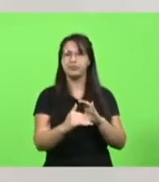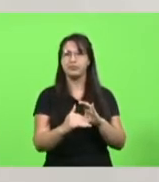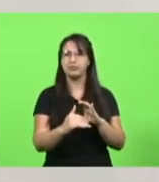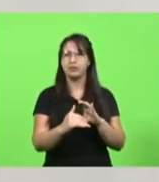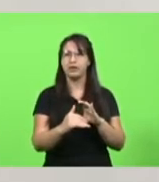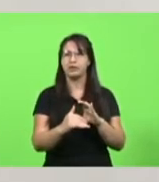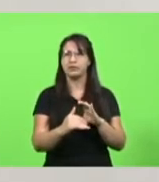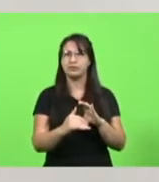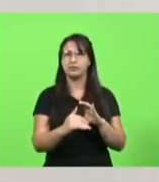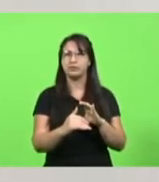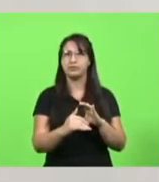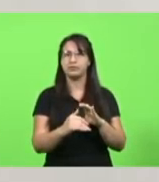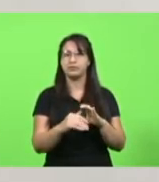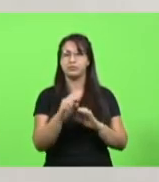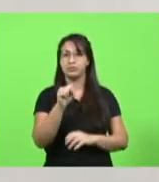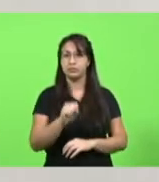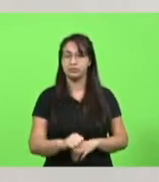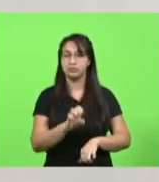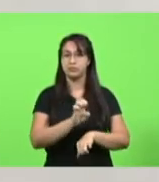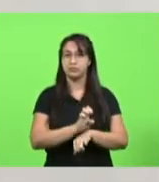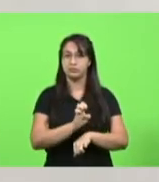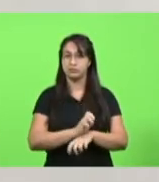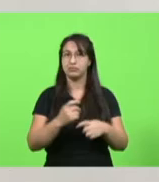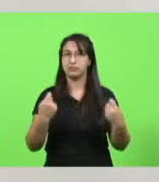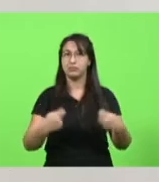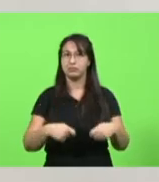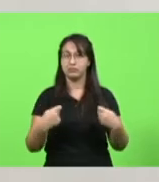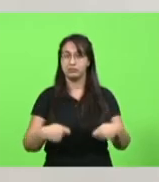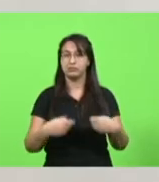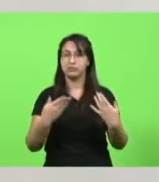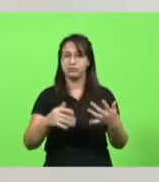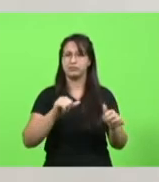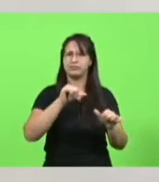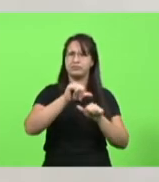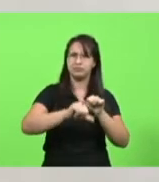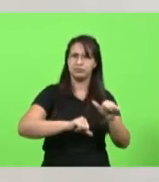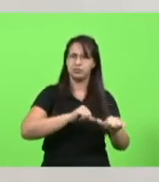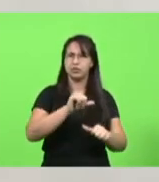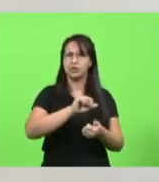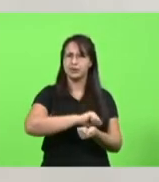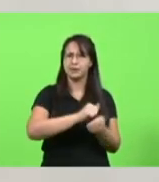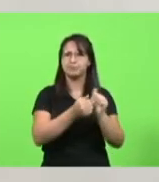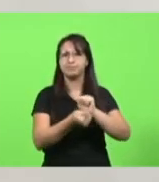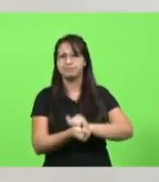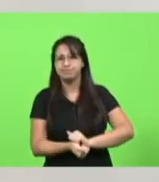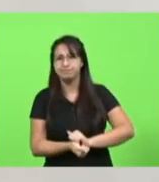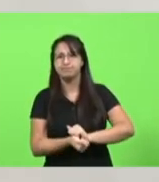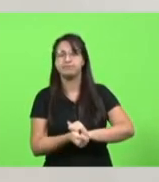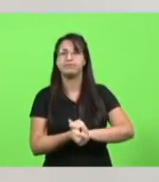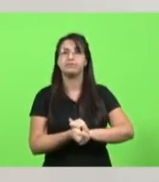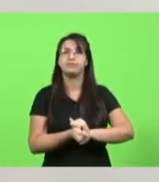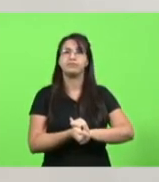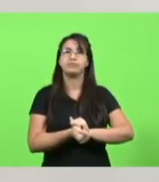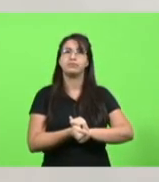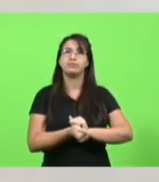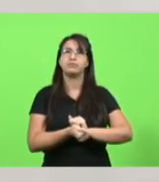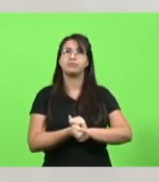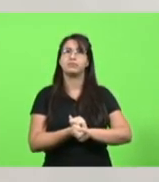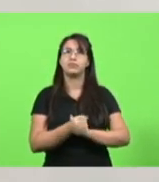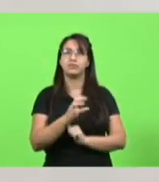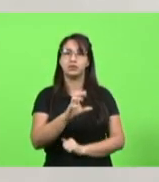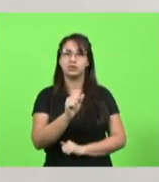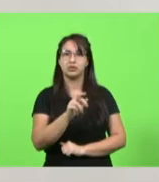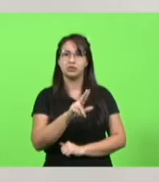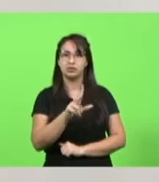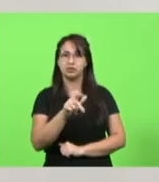que o sul do Estado precisa, essa adequação dessa política pública de carvão mineral para o nosso Estado de Santa